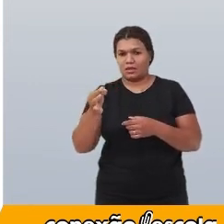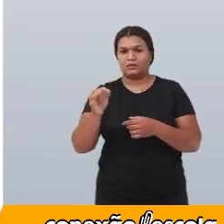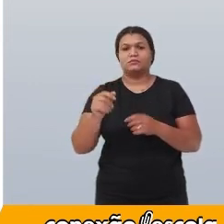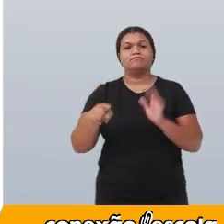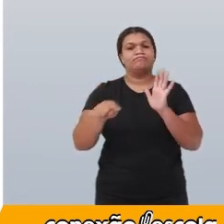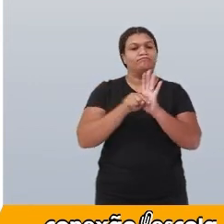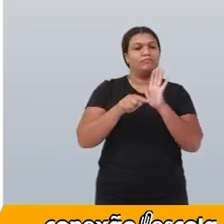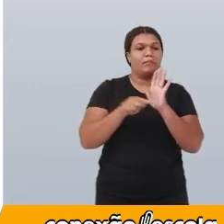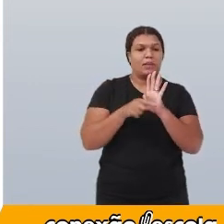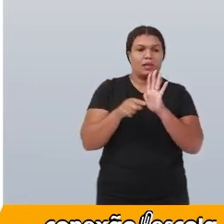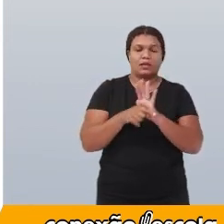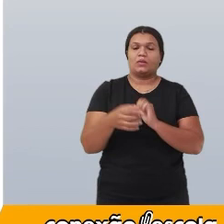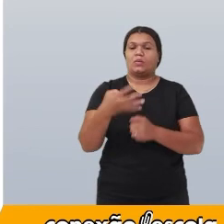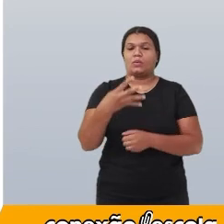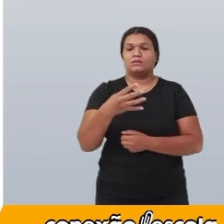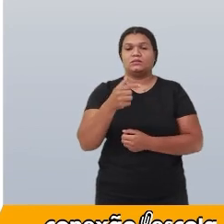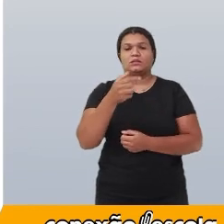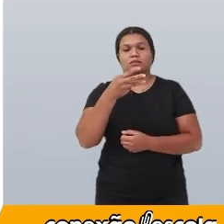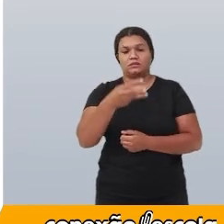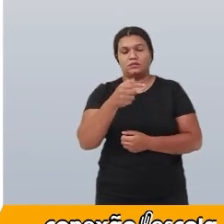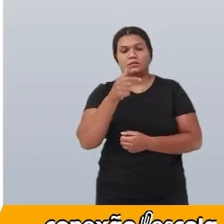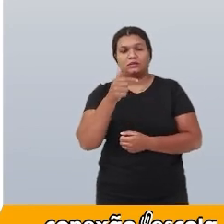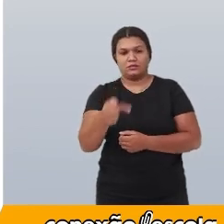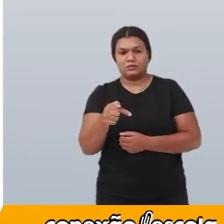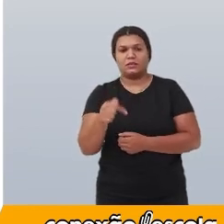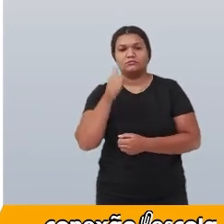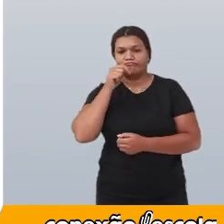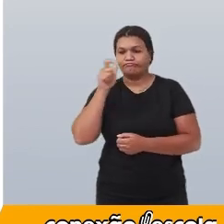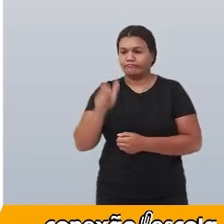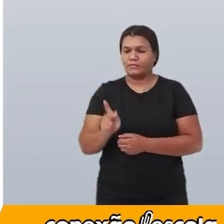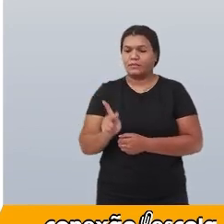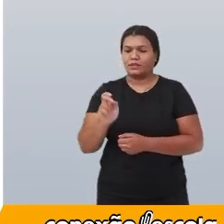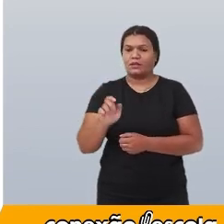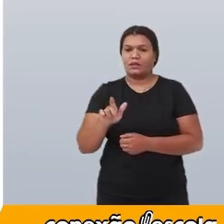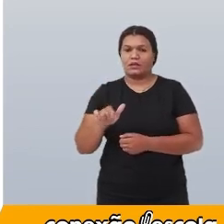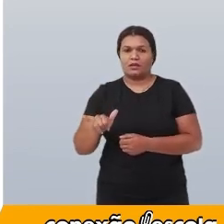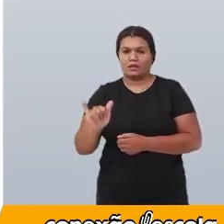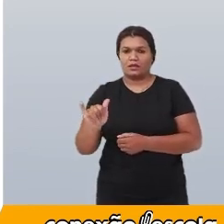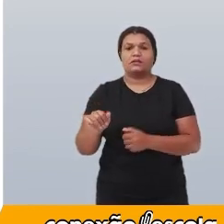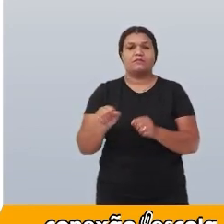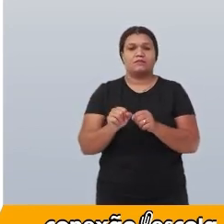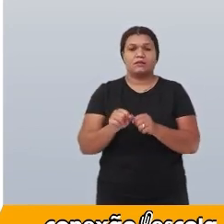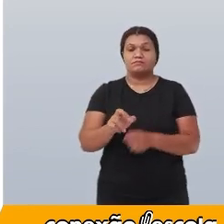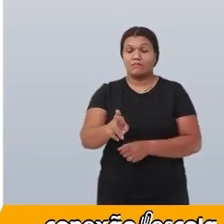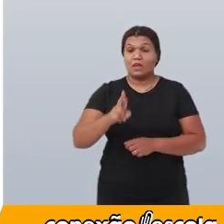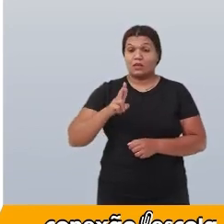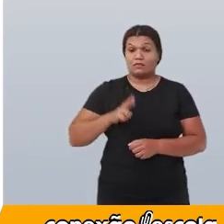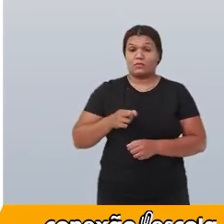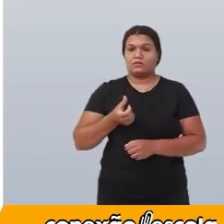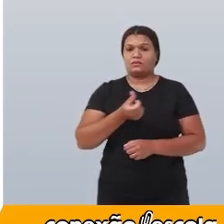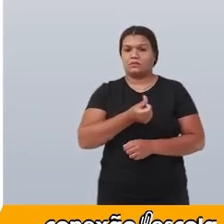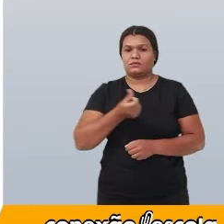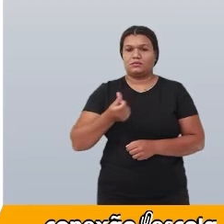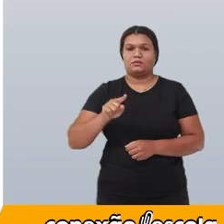e subtrair do valor total que a Kelly pagou, me dando o resultado de